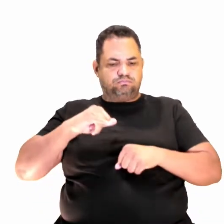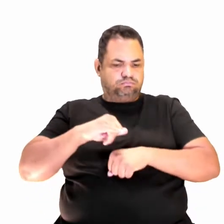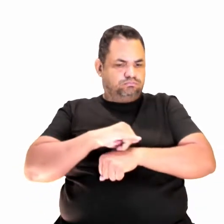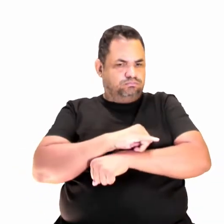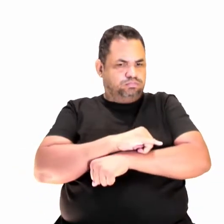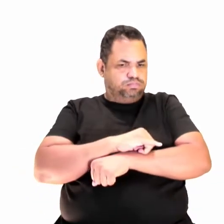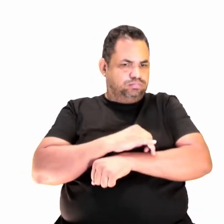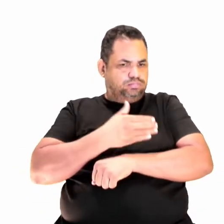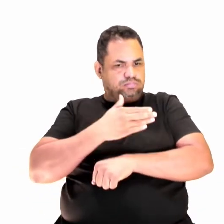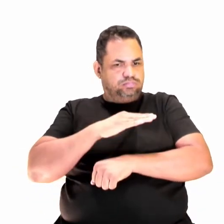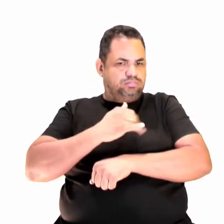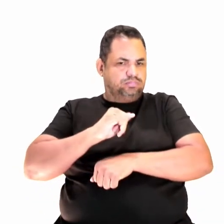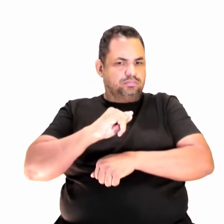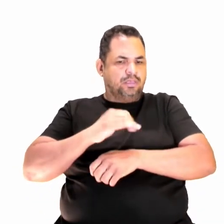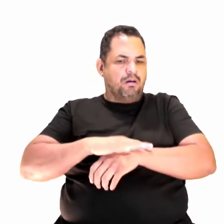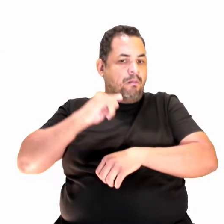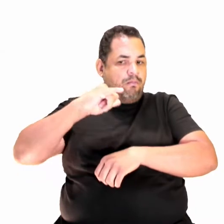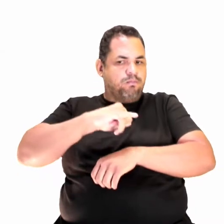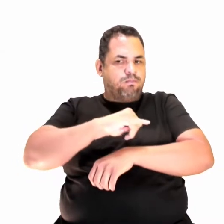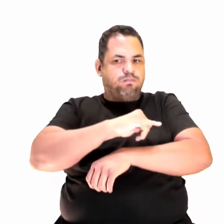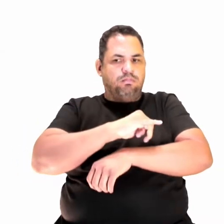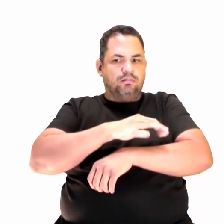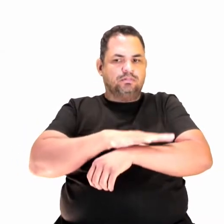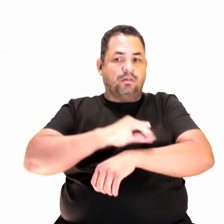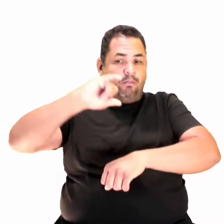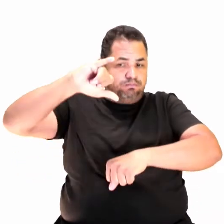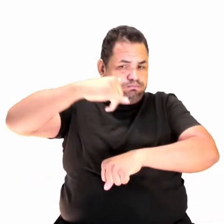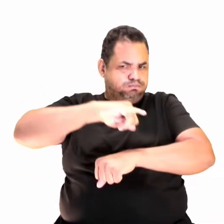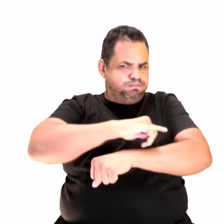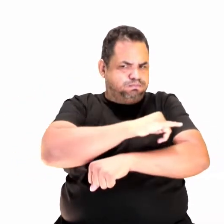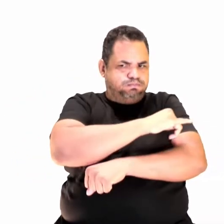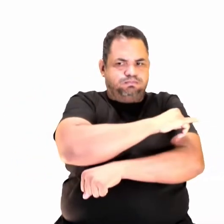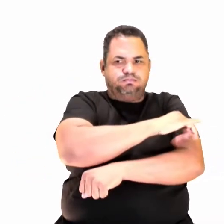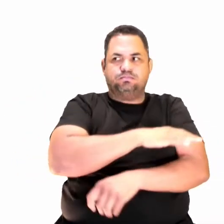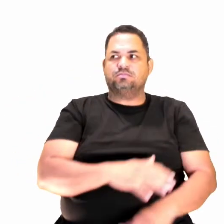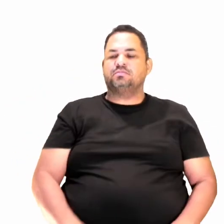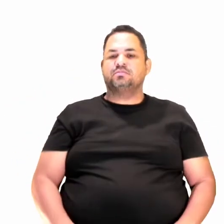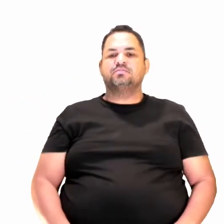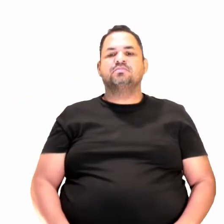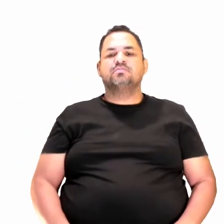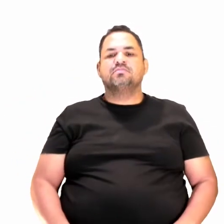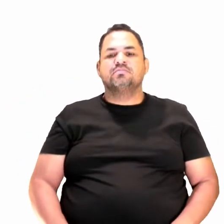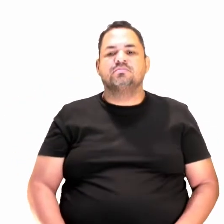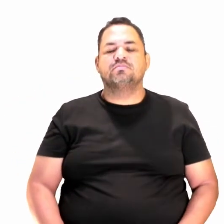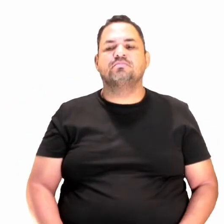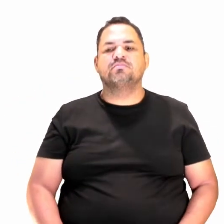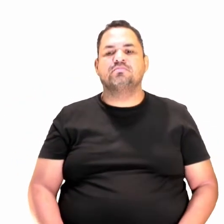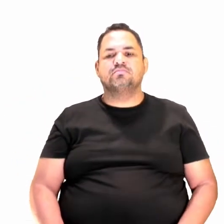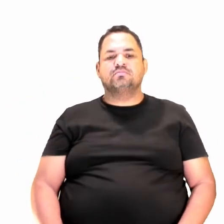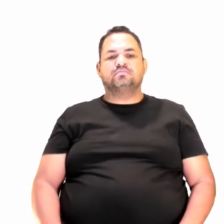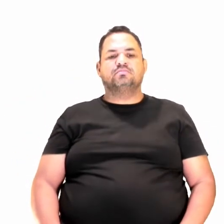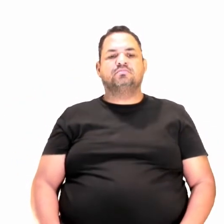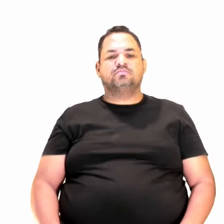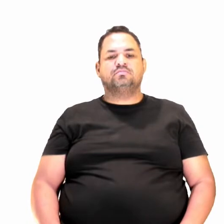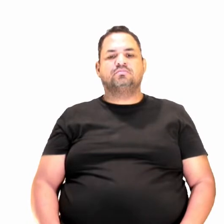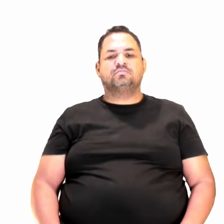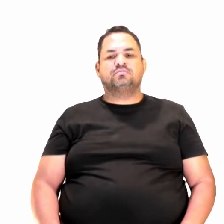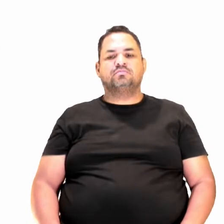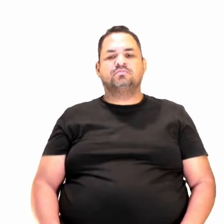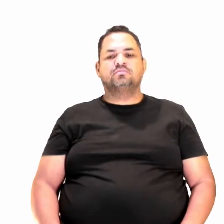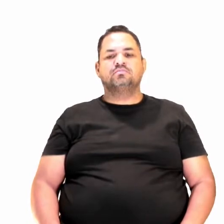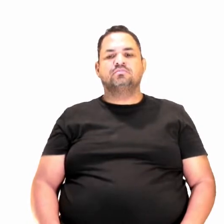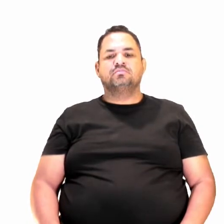um nível maior que o thin, certo? Que a pessoa skinny, que é a pessoa que é mais magra do que o